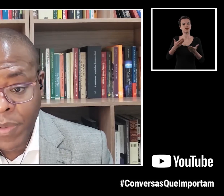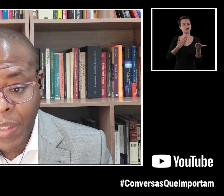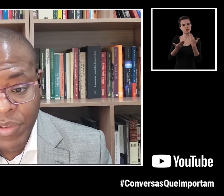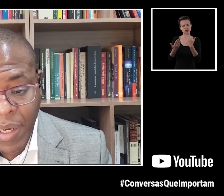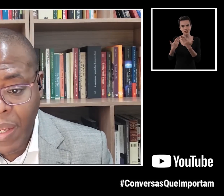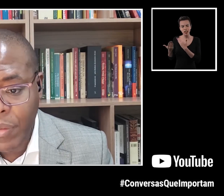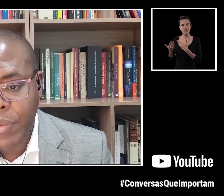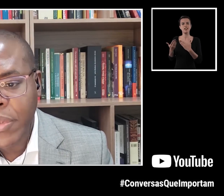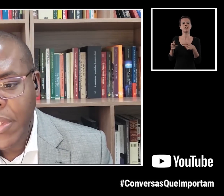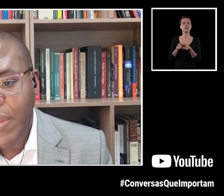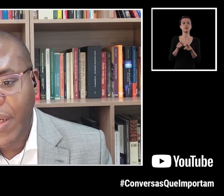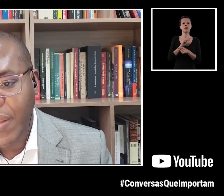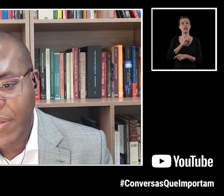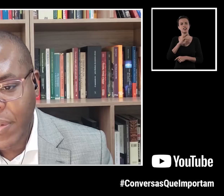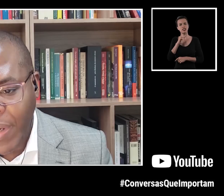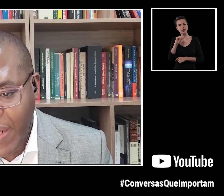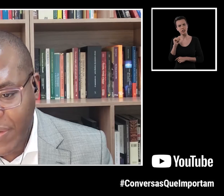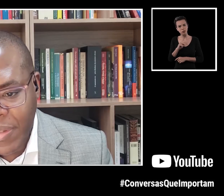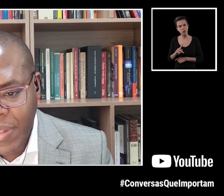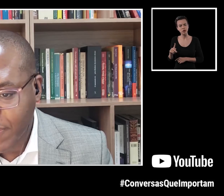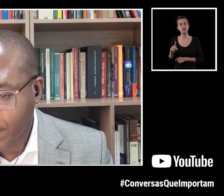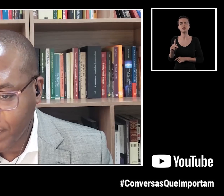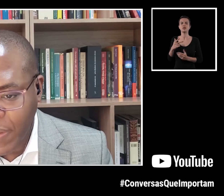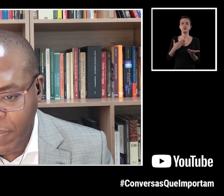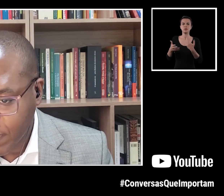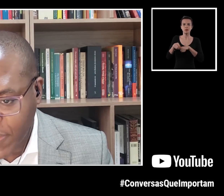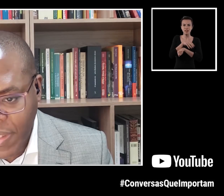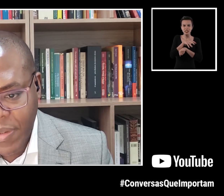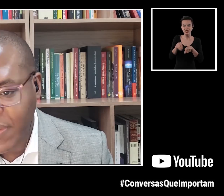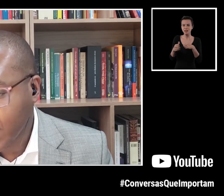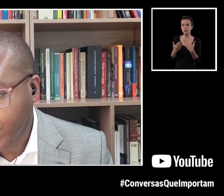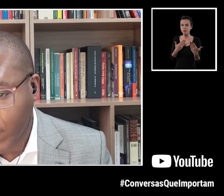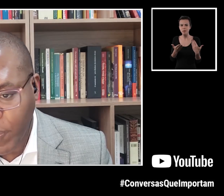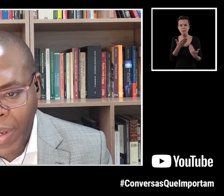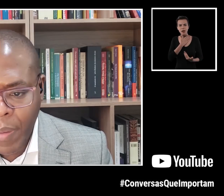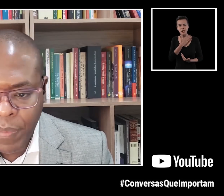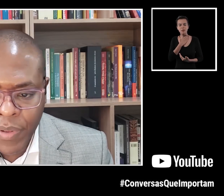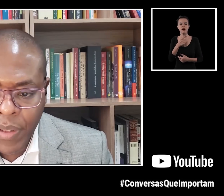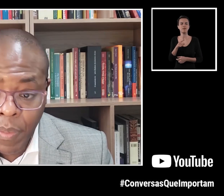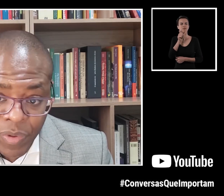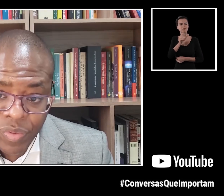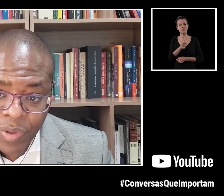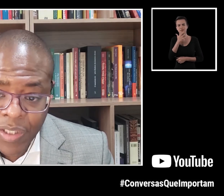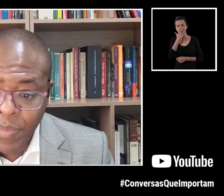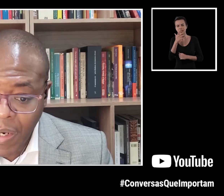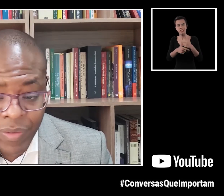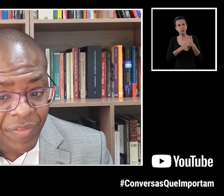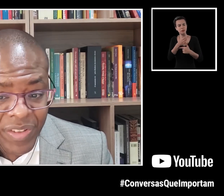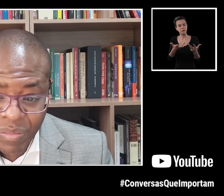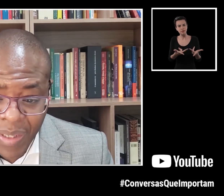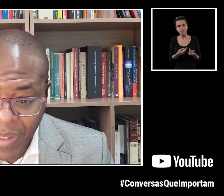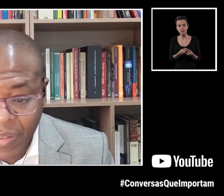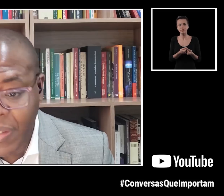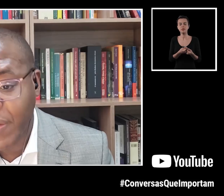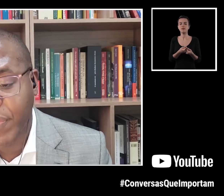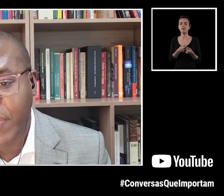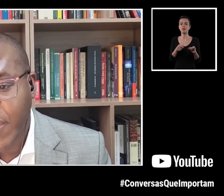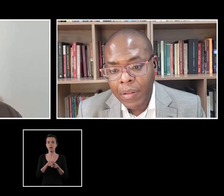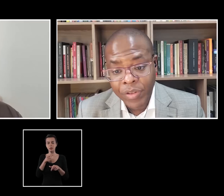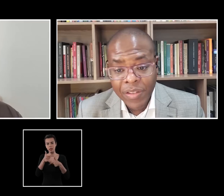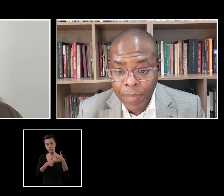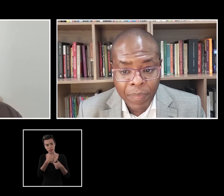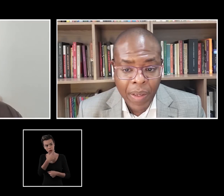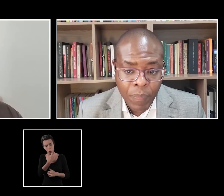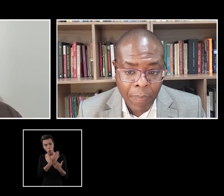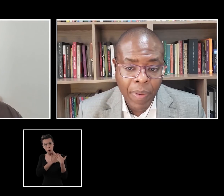a possibilidade do diálogo, quero agradecer ao Átila pela mediação, pelo papo, uma pessoa admirável que está fazendo um trabalho incrível.